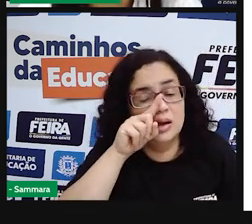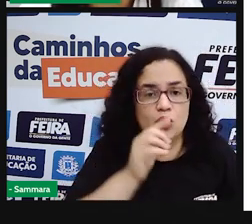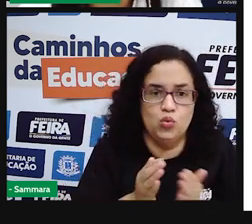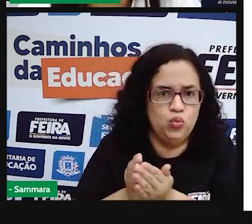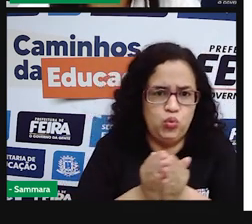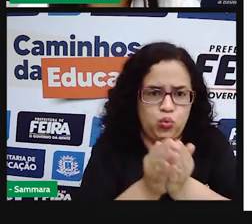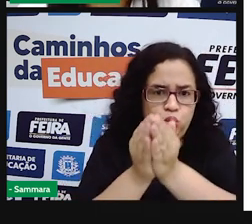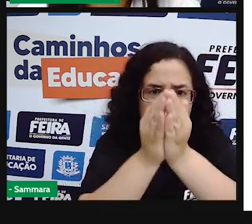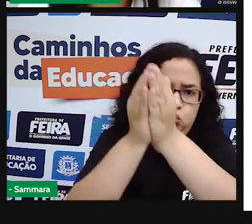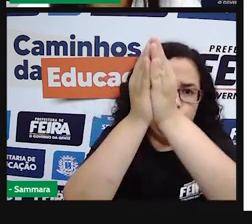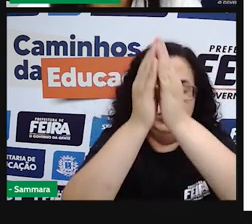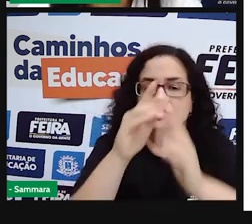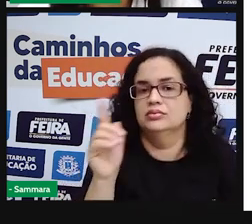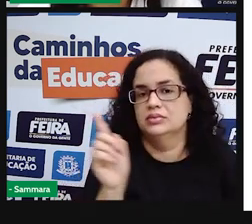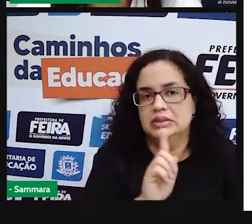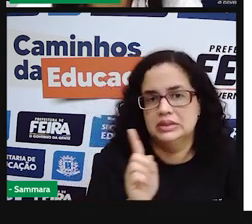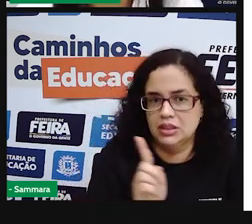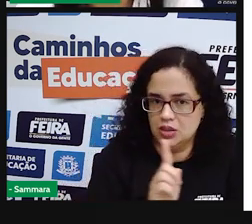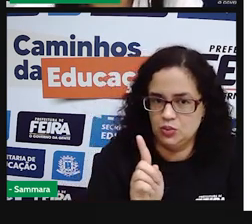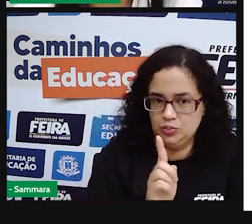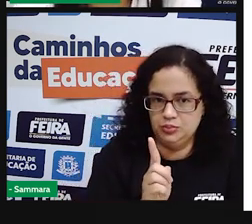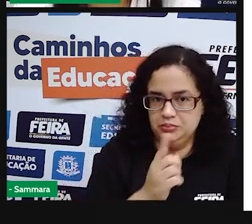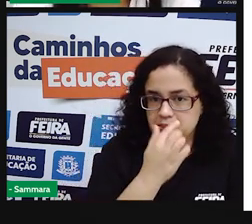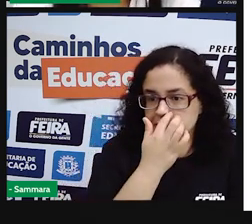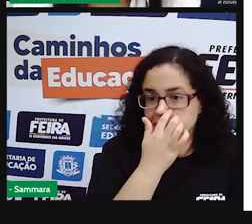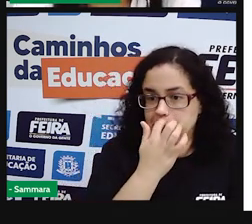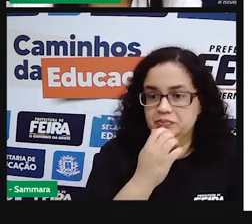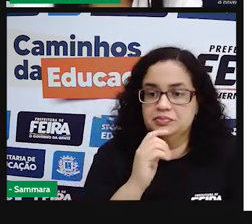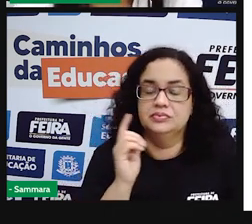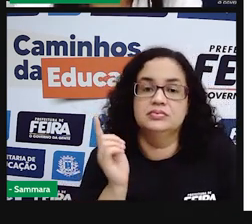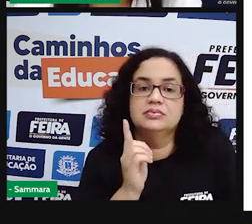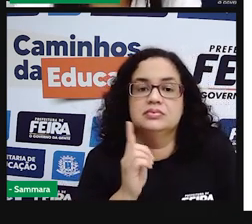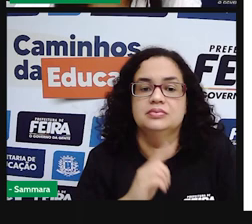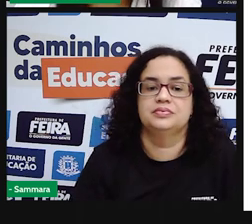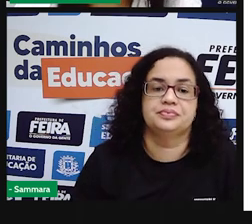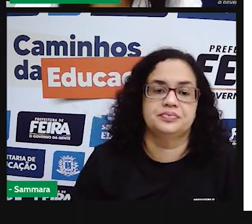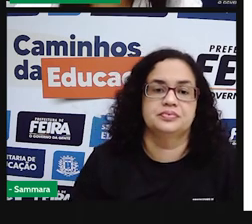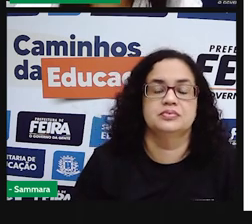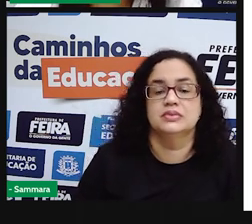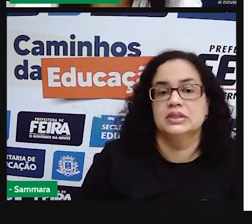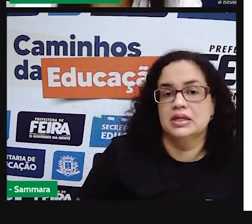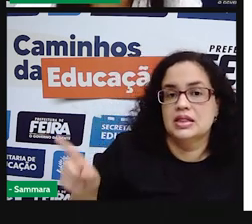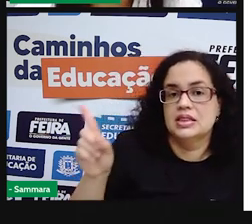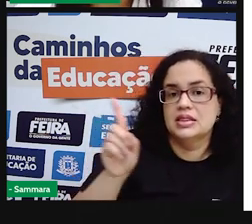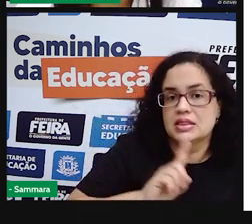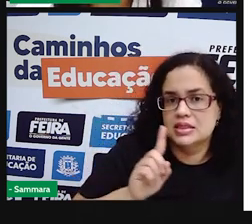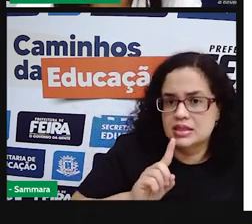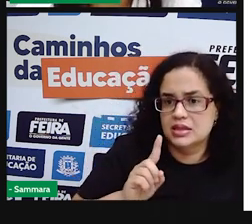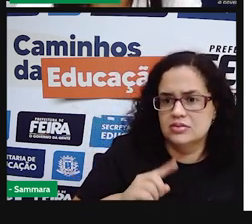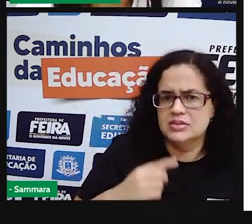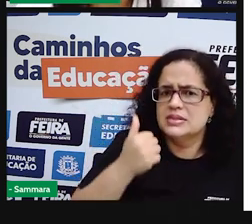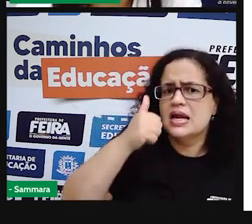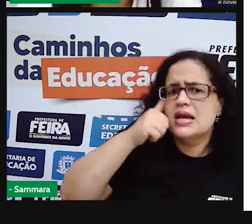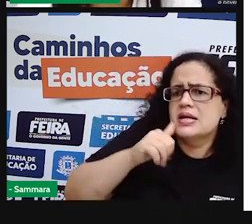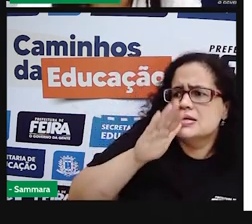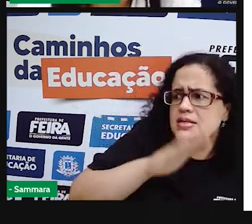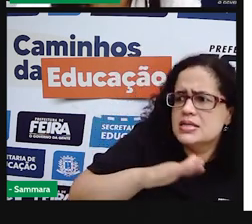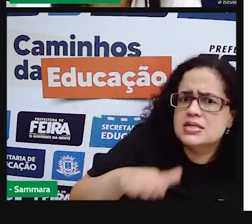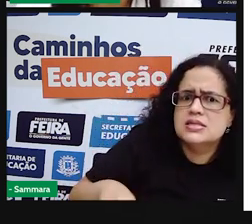balões. Tá? E soltar rojão? Não, você é criança, perigoso